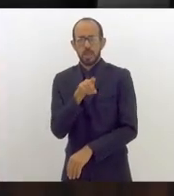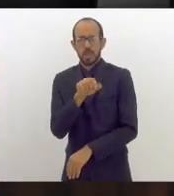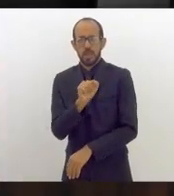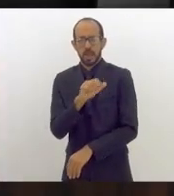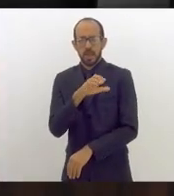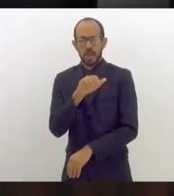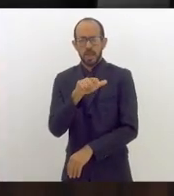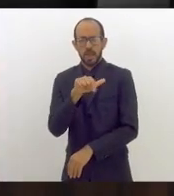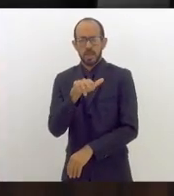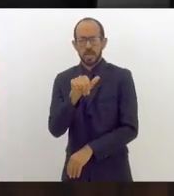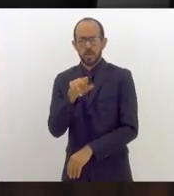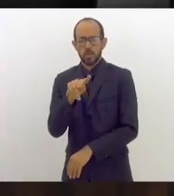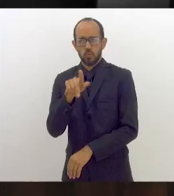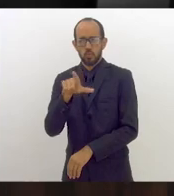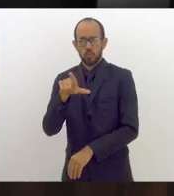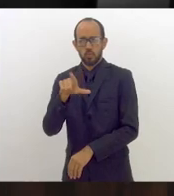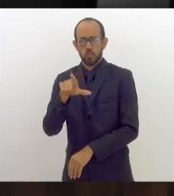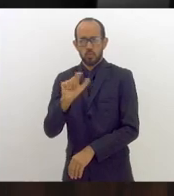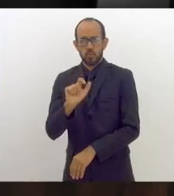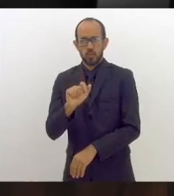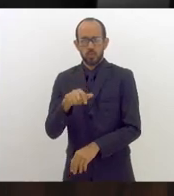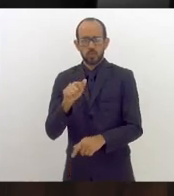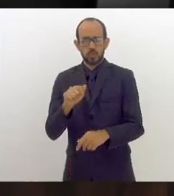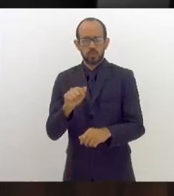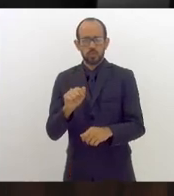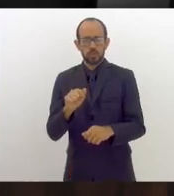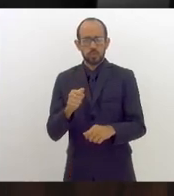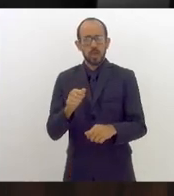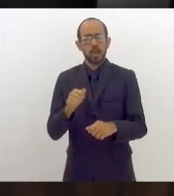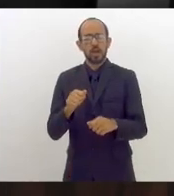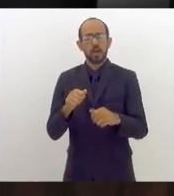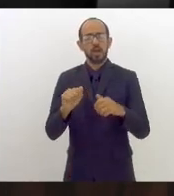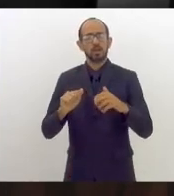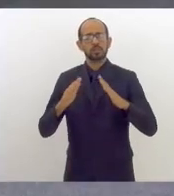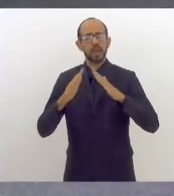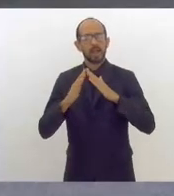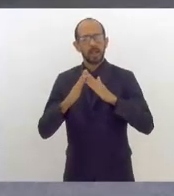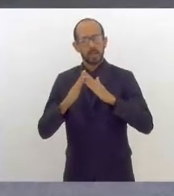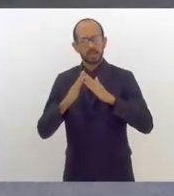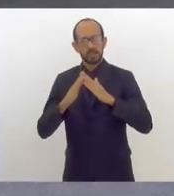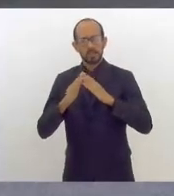Conselho Regional de corretores de imóveis do Estado do Rio de Janeiro